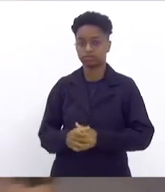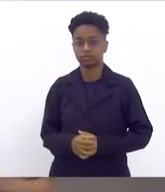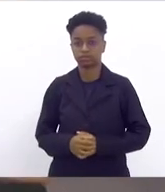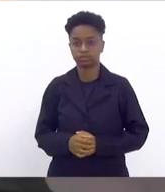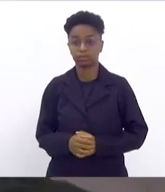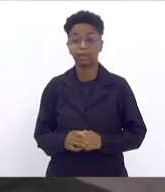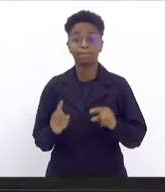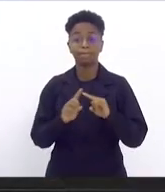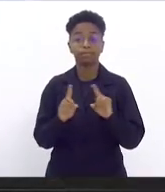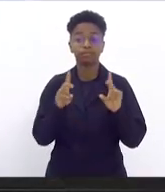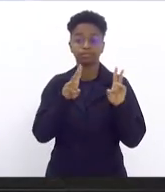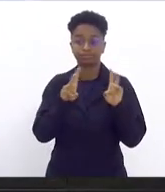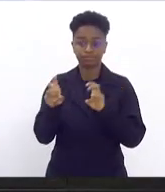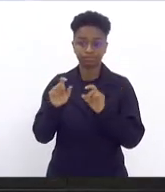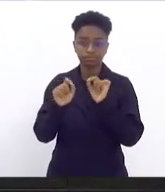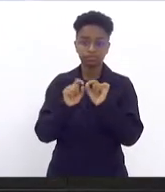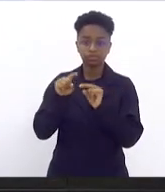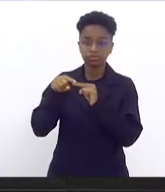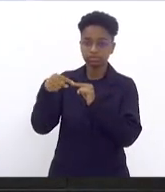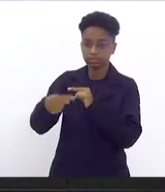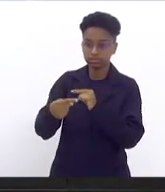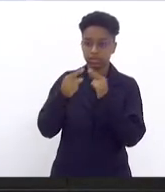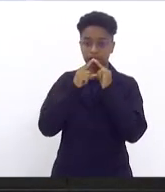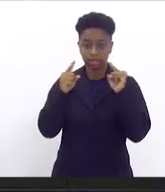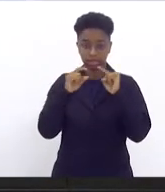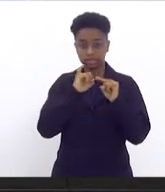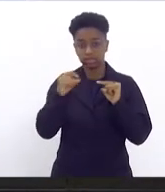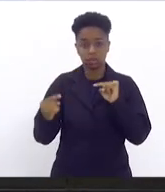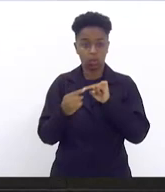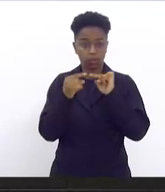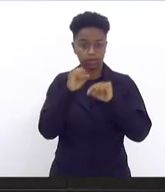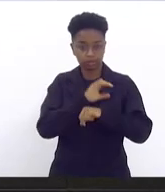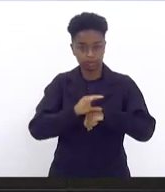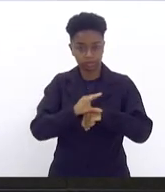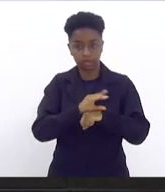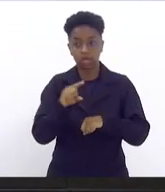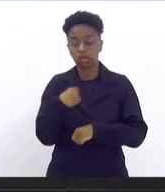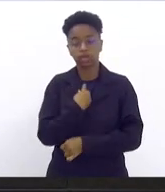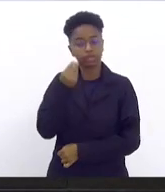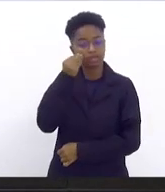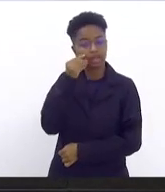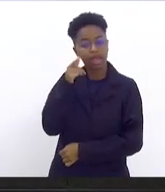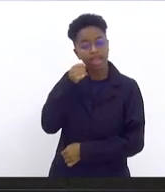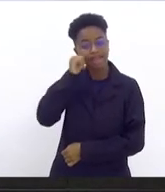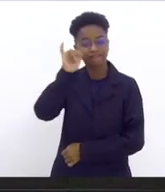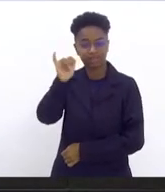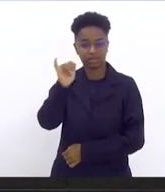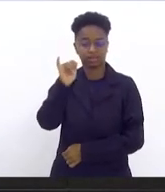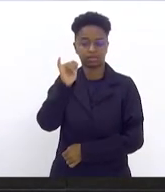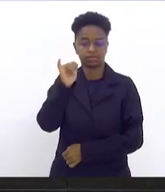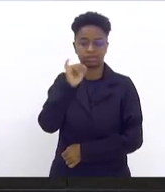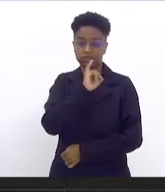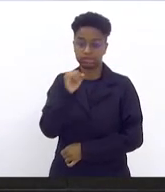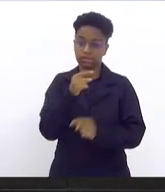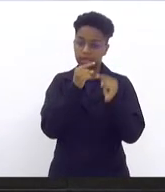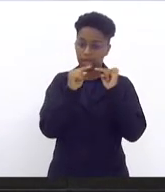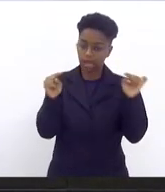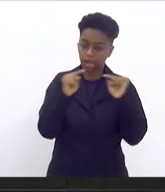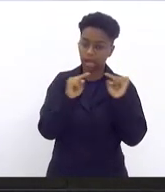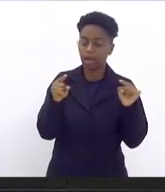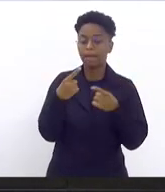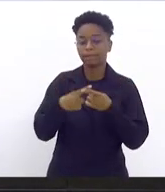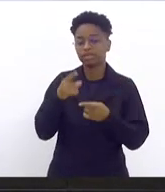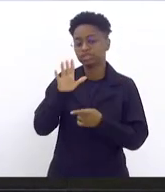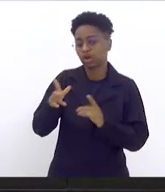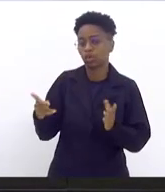Mas a questão é que eles contestam depois a constitucionalidade. A gente está tentando evitar com que essa contestação da constitucionalidade já tenha sido